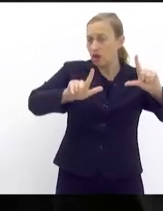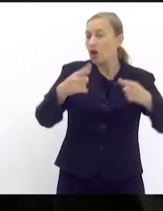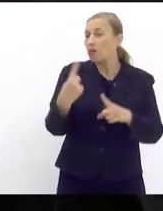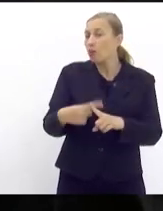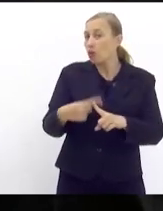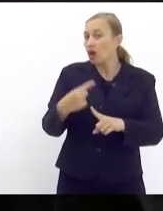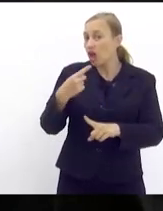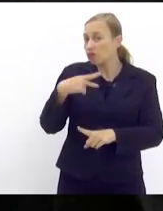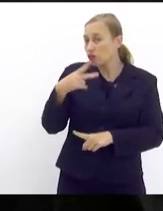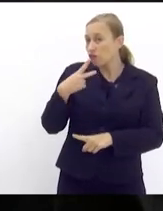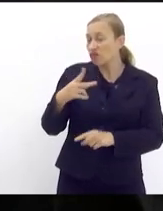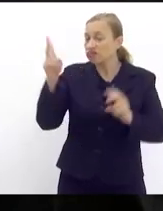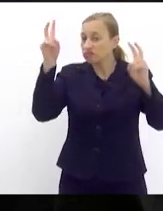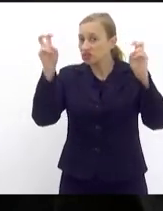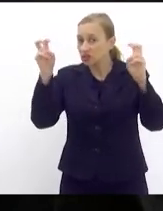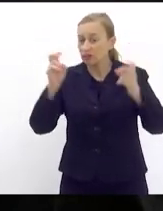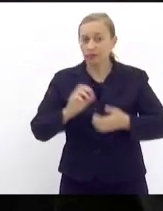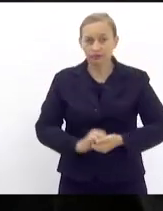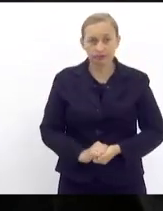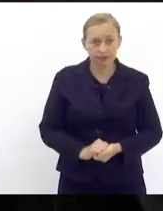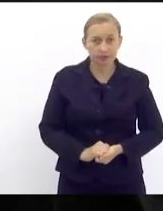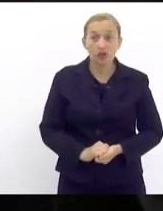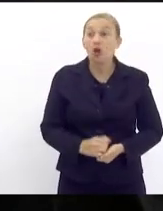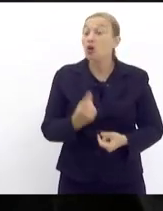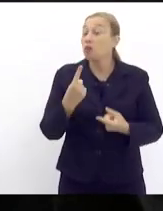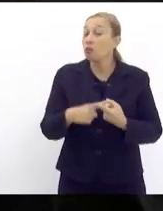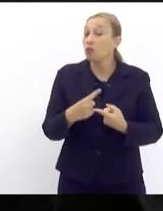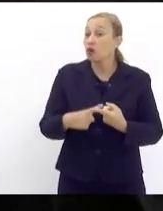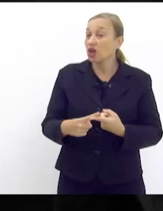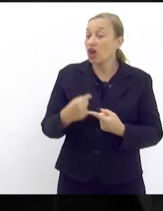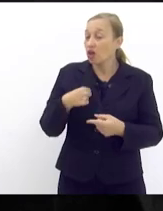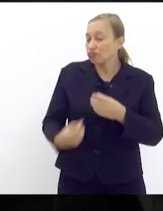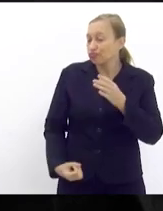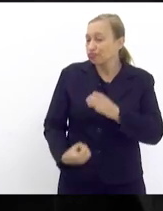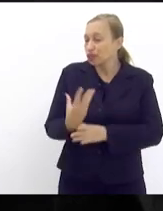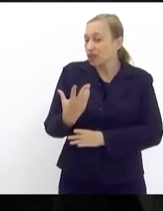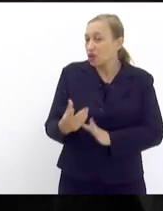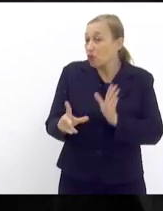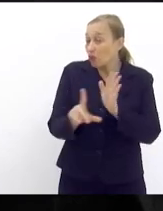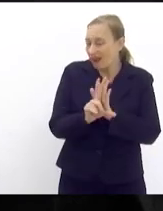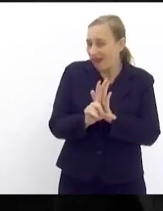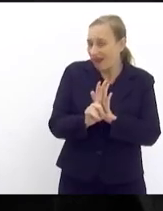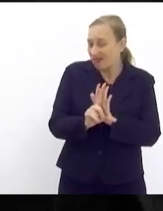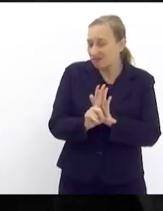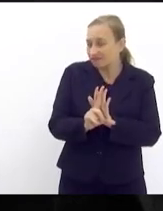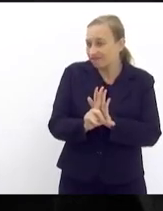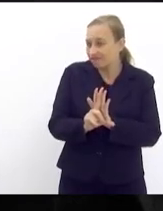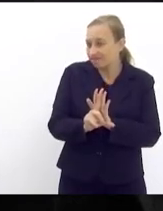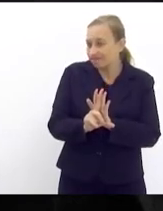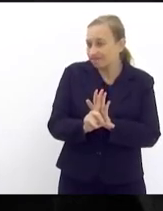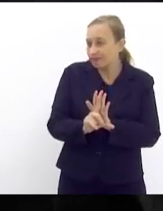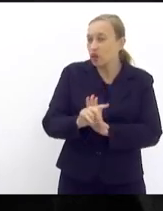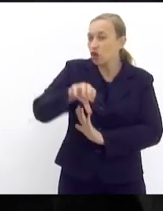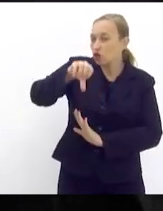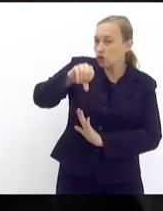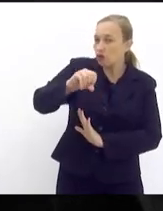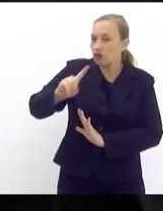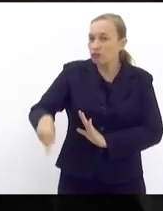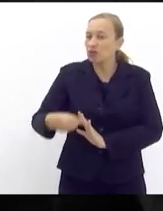trazendo esse tema porque sou um pouco de uma lei lei